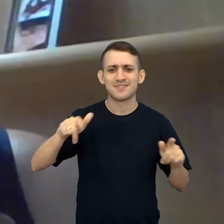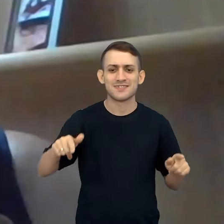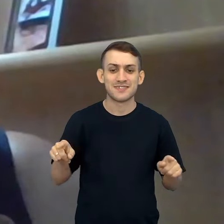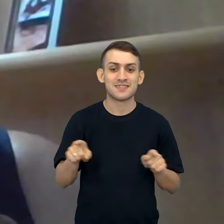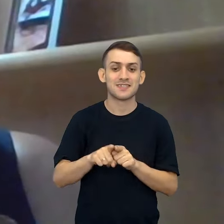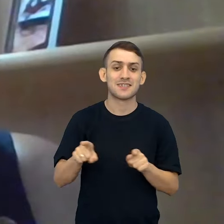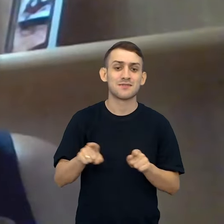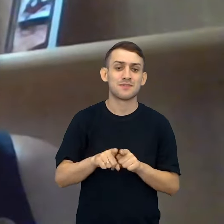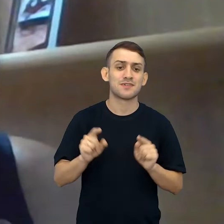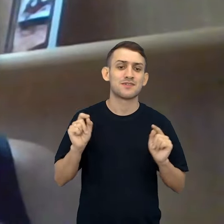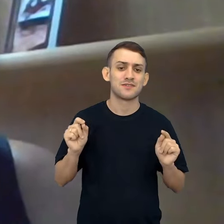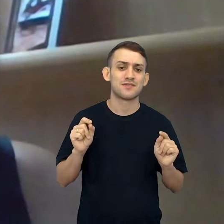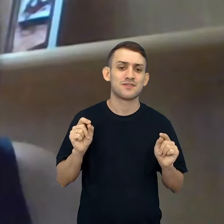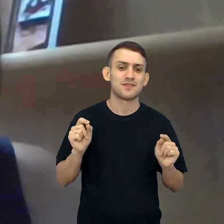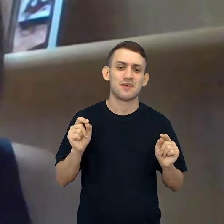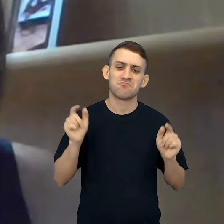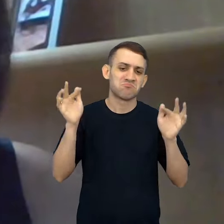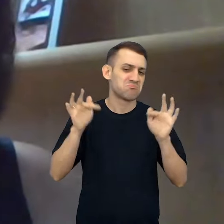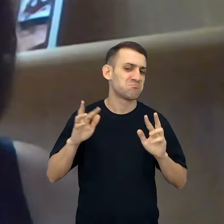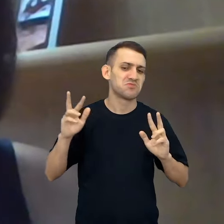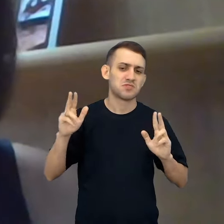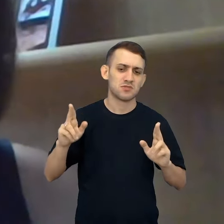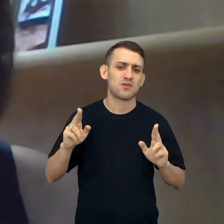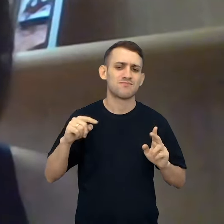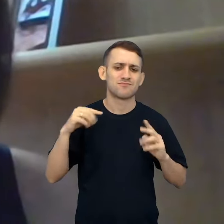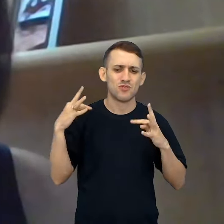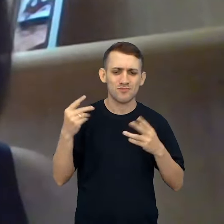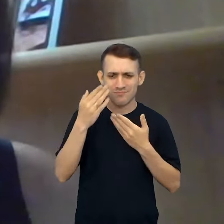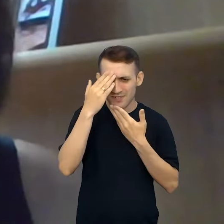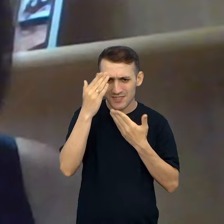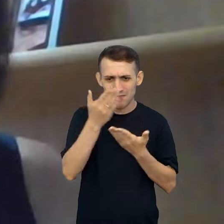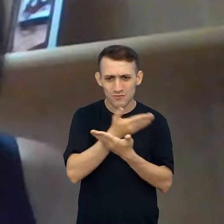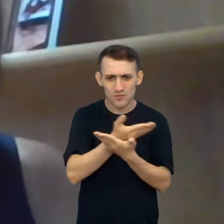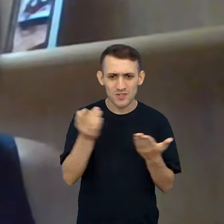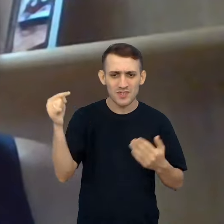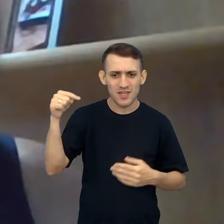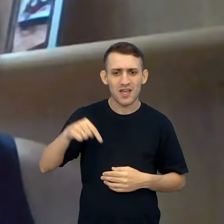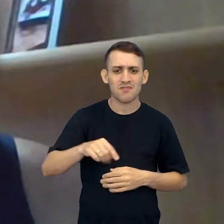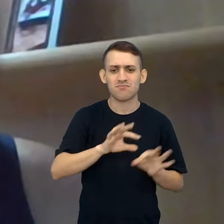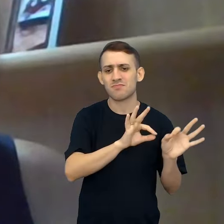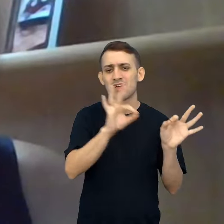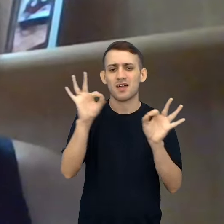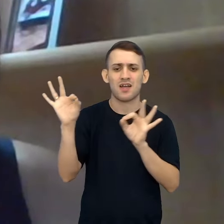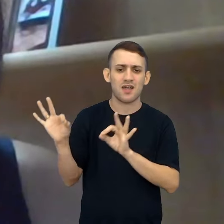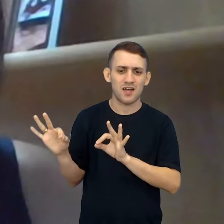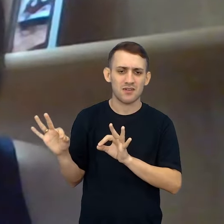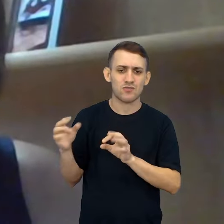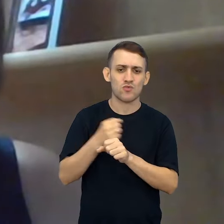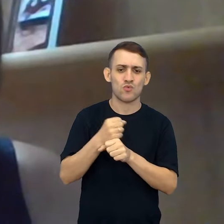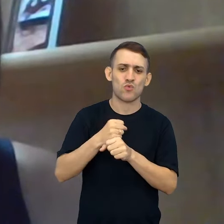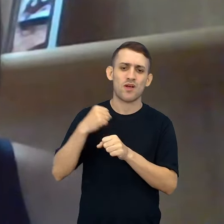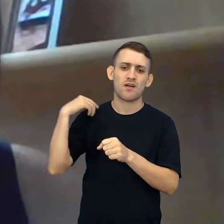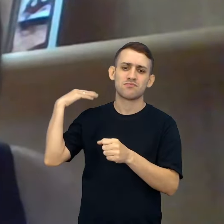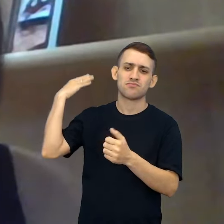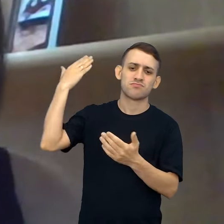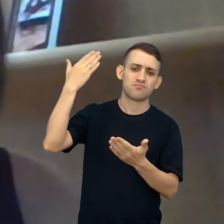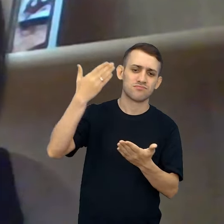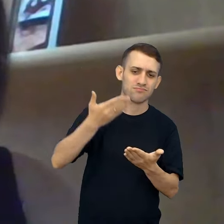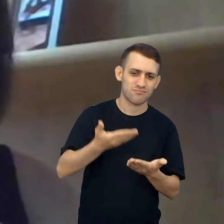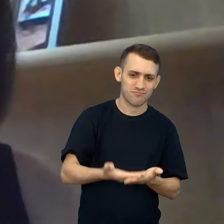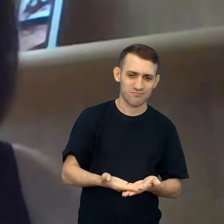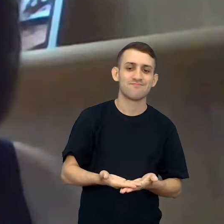E eu externalizo da mesma forma toda a minha gratidão a vocês que estiveram conosco aí durante todo o ano letivo de